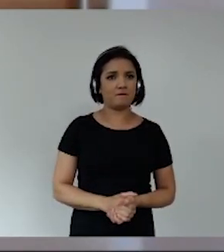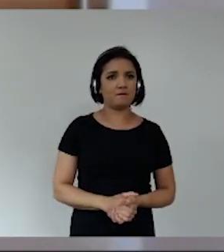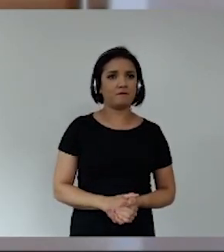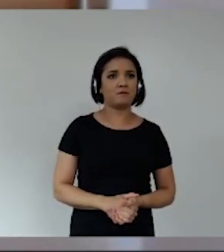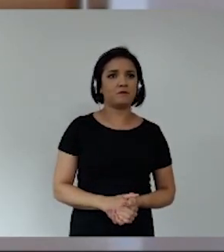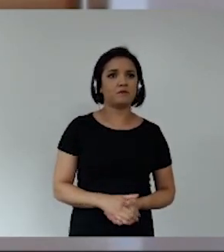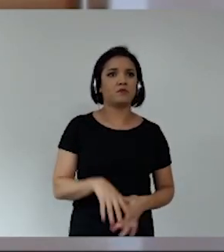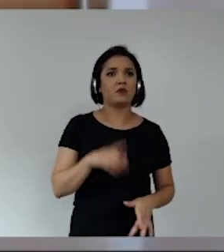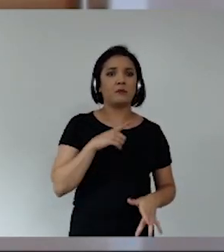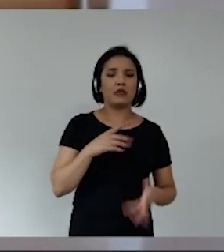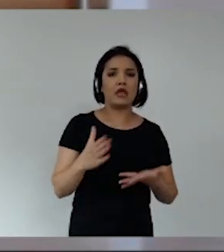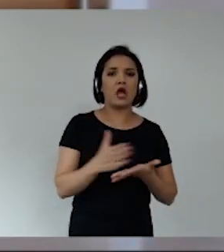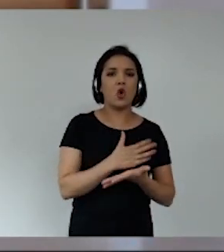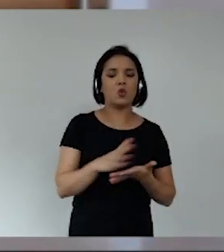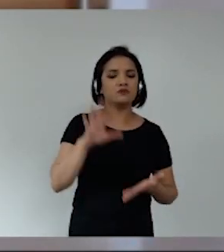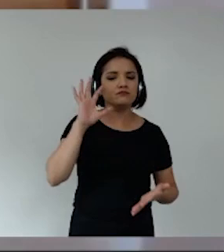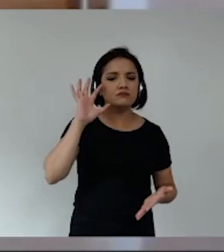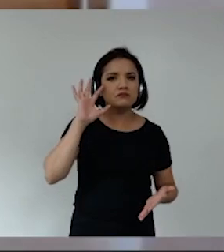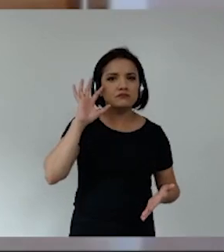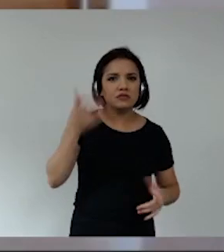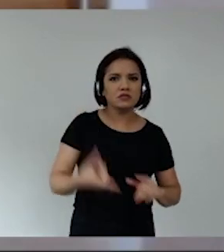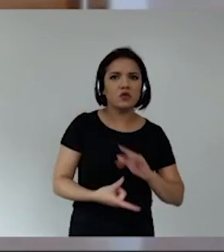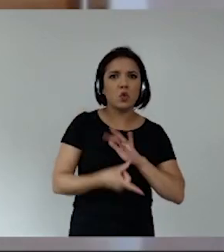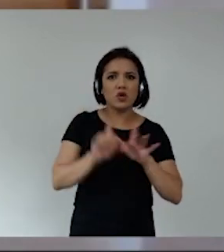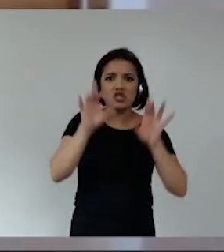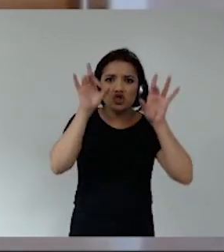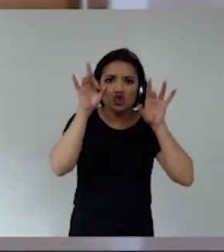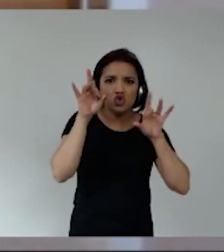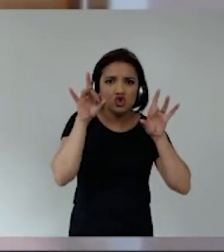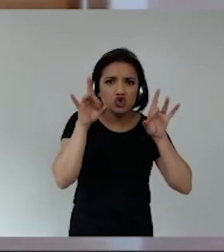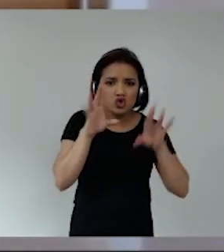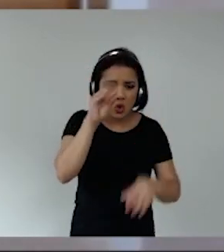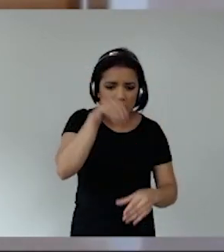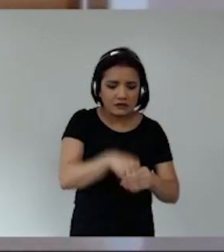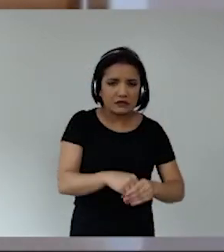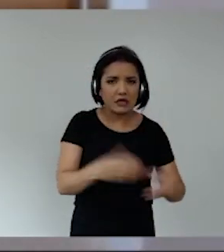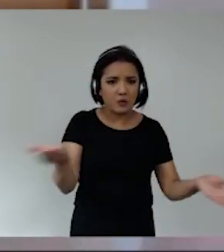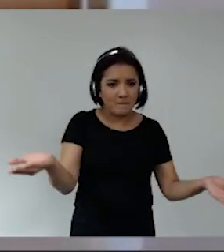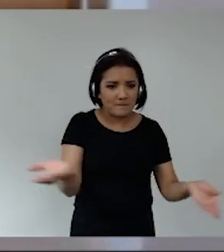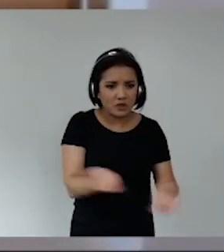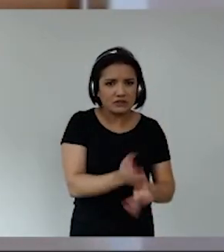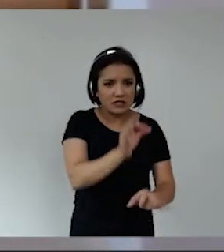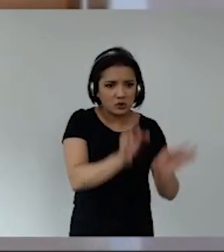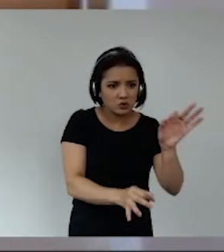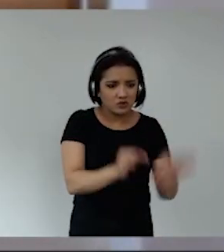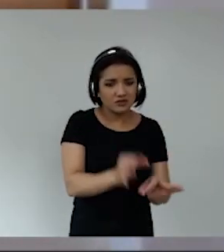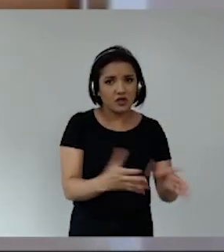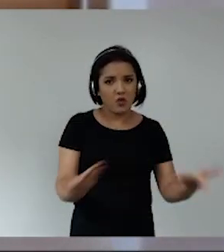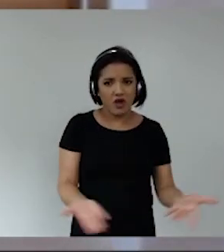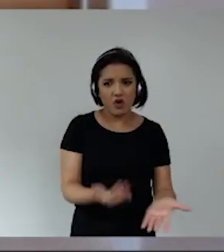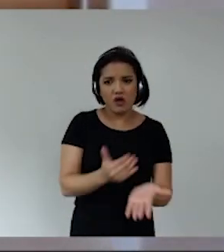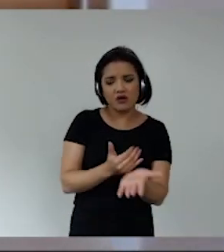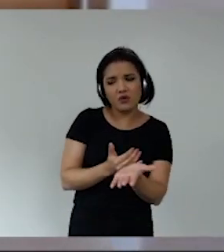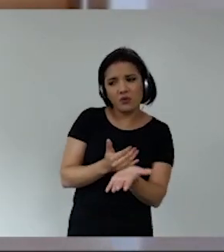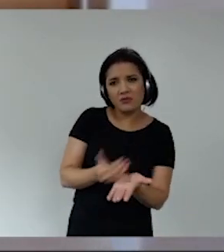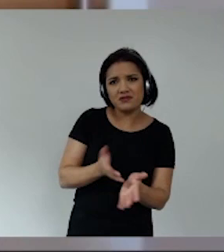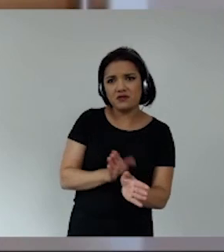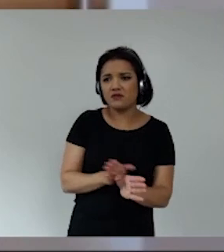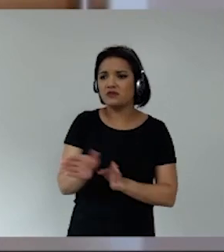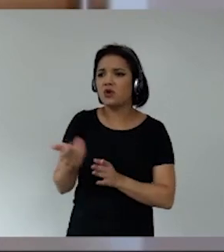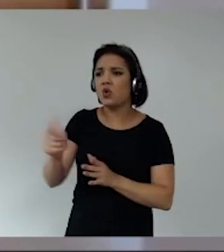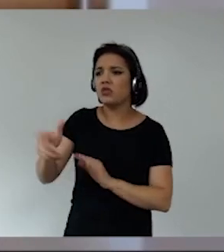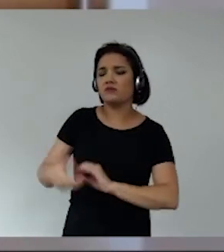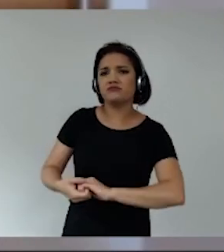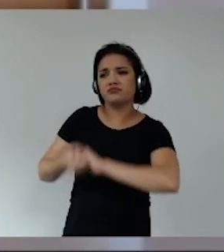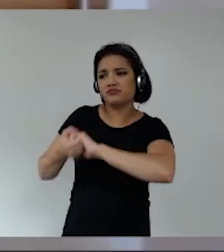desjudicializar atos e procedimentos que originalmente aconteciam exclusivamente dentro de processos e dentro da jurisdição, como eu disse, não é recente. A